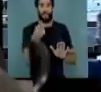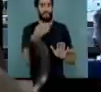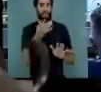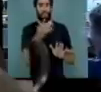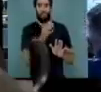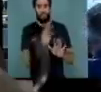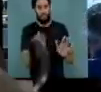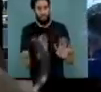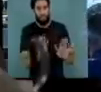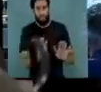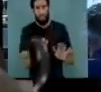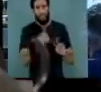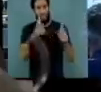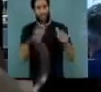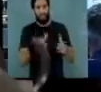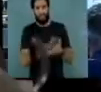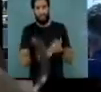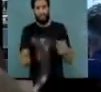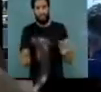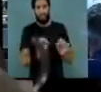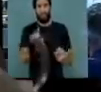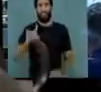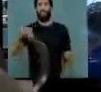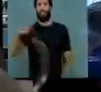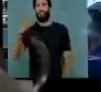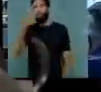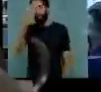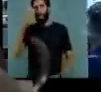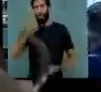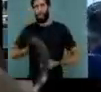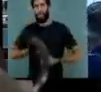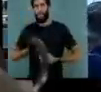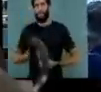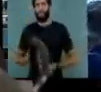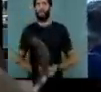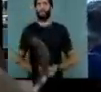seguida partiremos para auitiva do deponte né